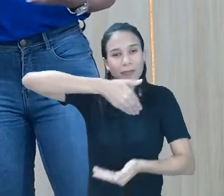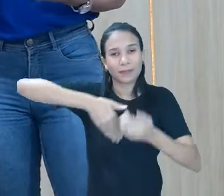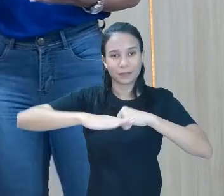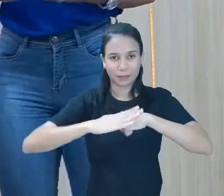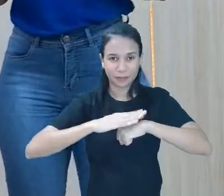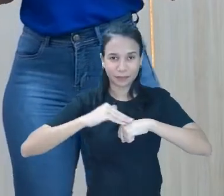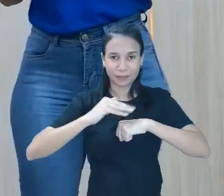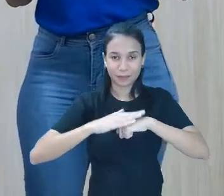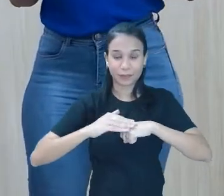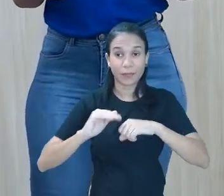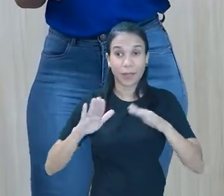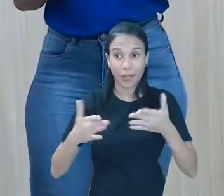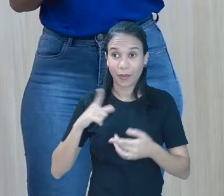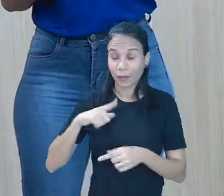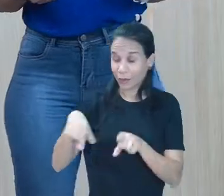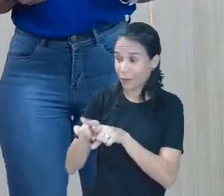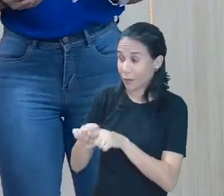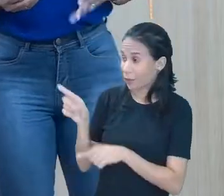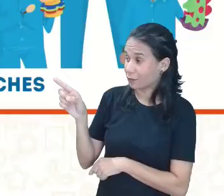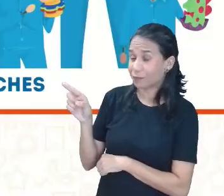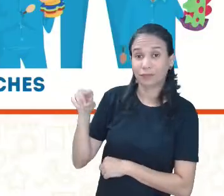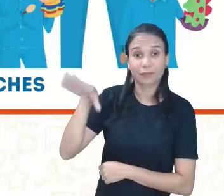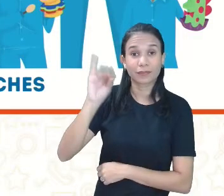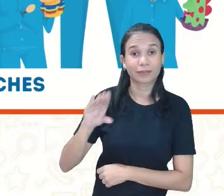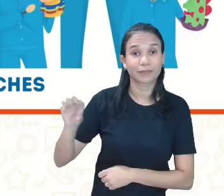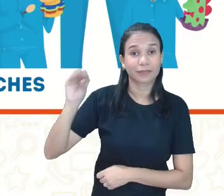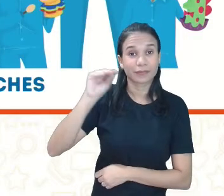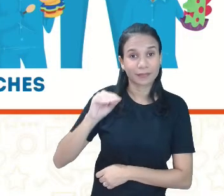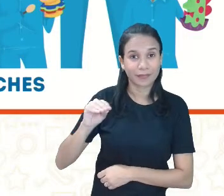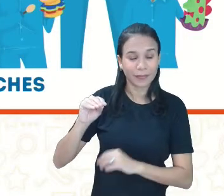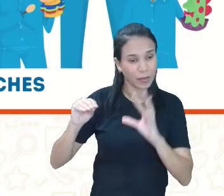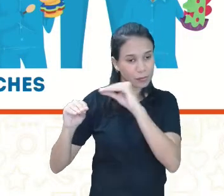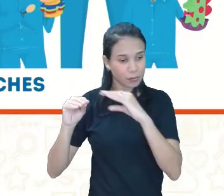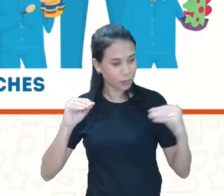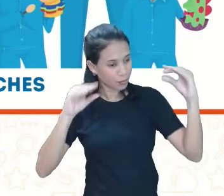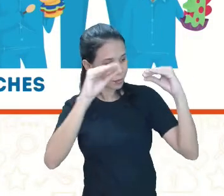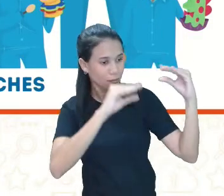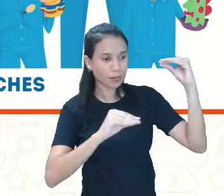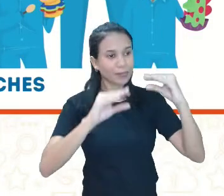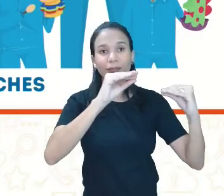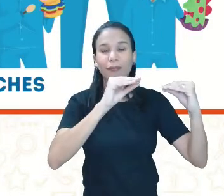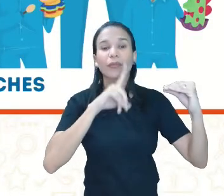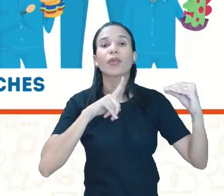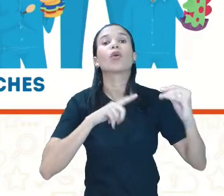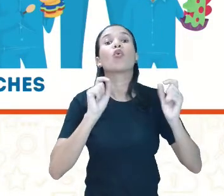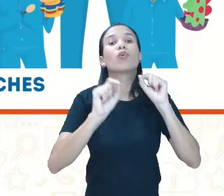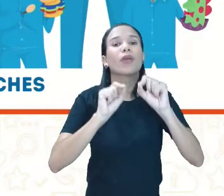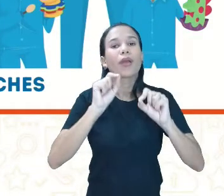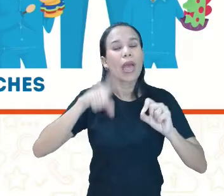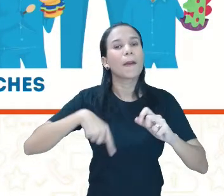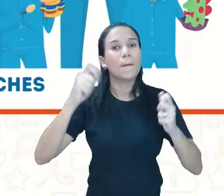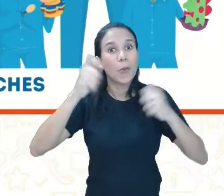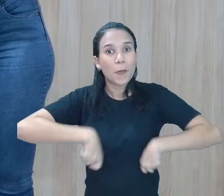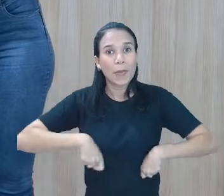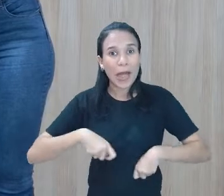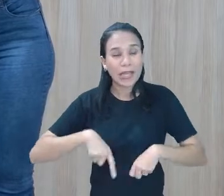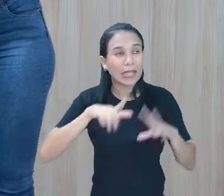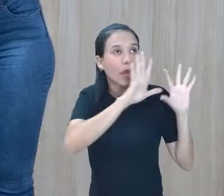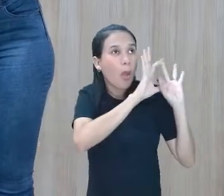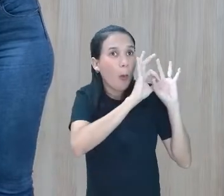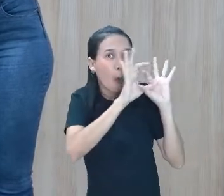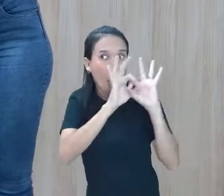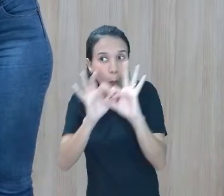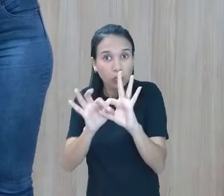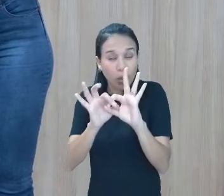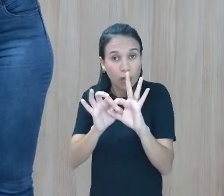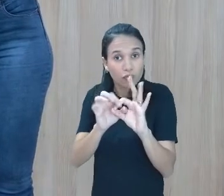afetivo. Então, os fantoches também. Quando a gente trabalha com fantoche, a gente tem a possibilidade de explorar